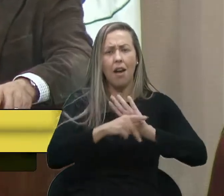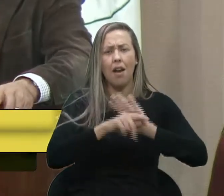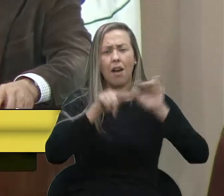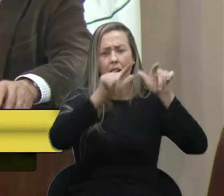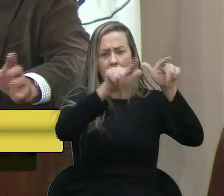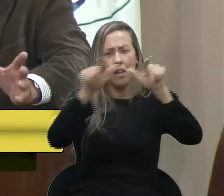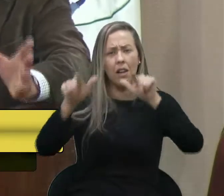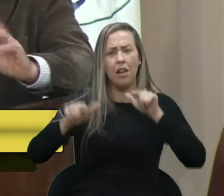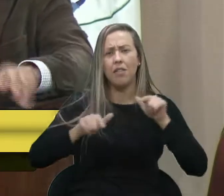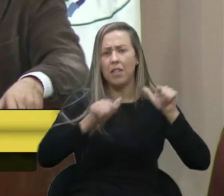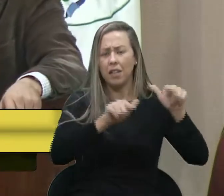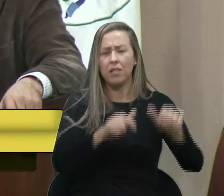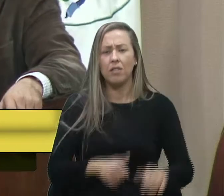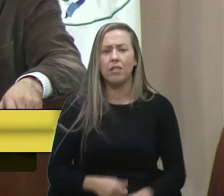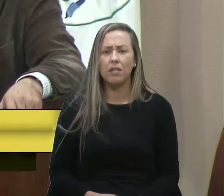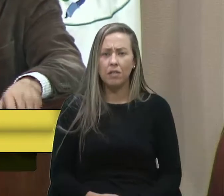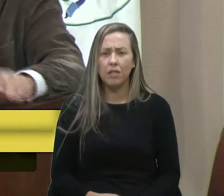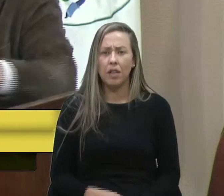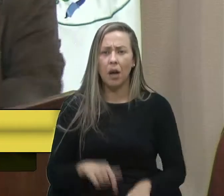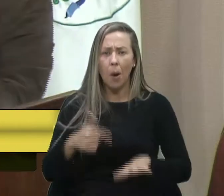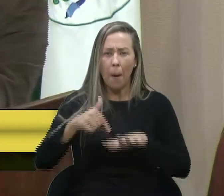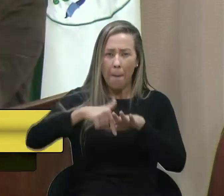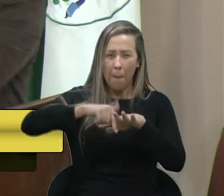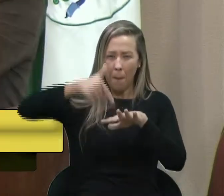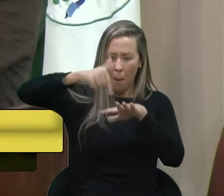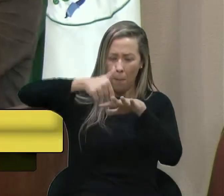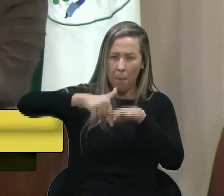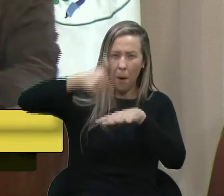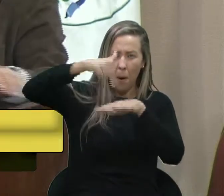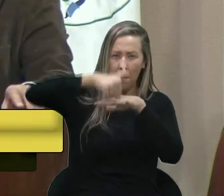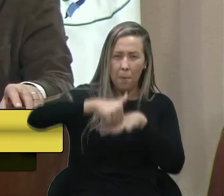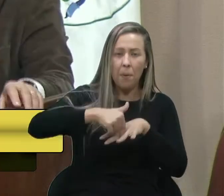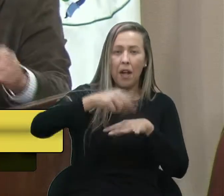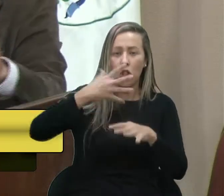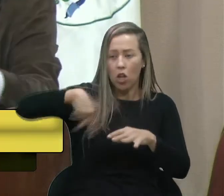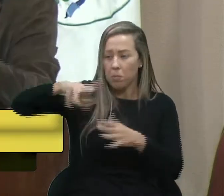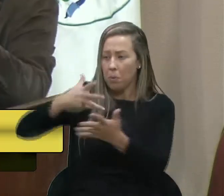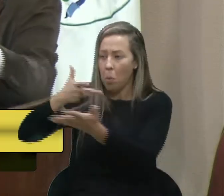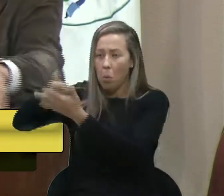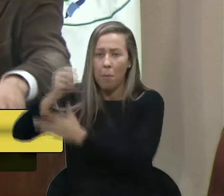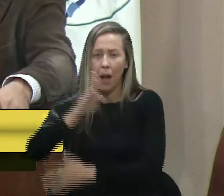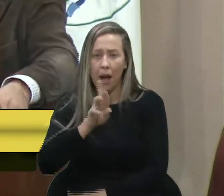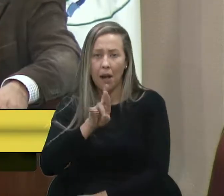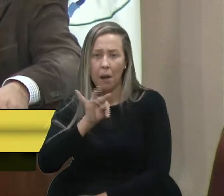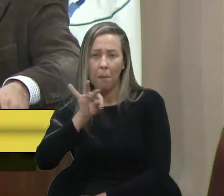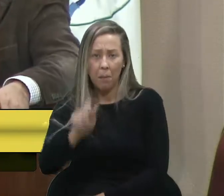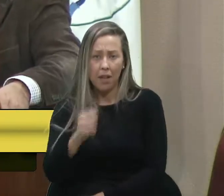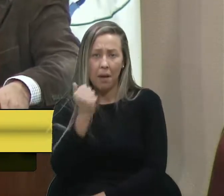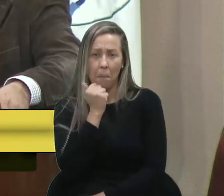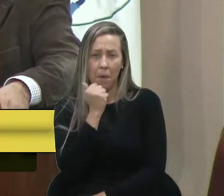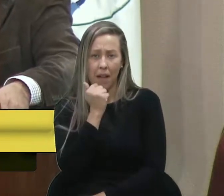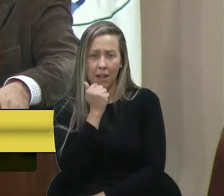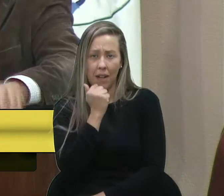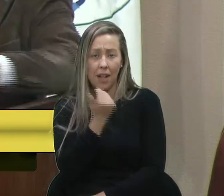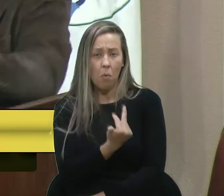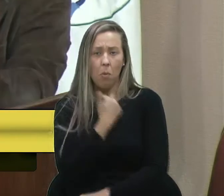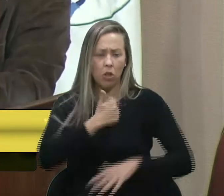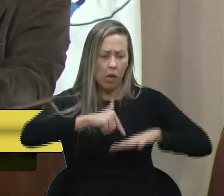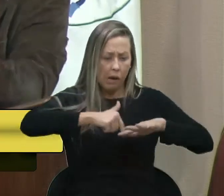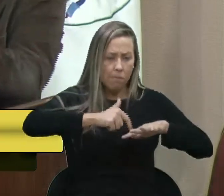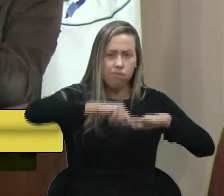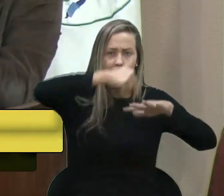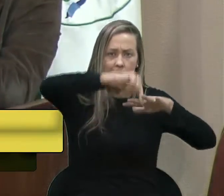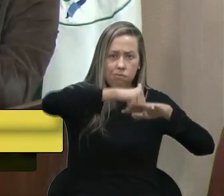um britador portátil muitas vezes. Nós temos que comprar a brita. Então o que estava sendo feito ali atrás, o